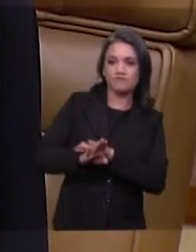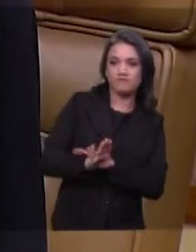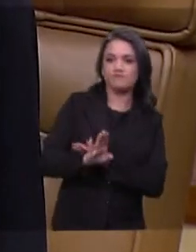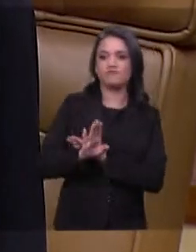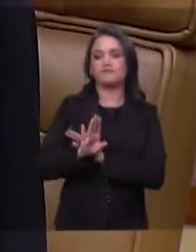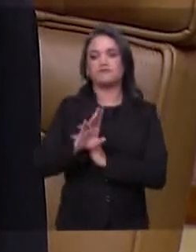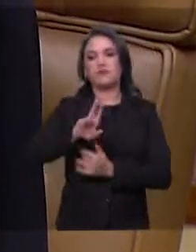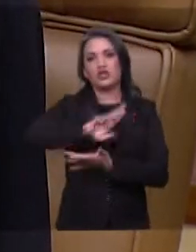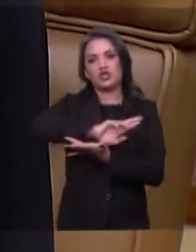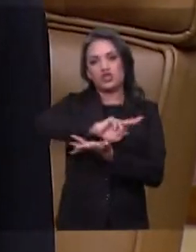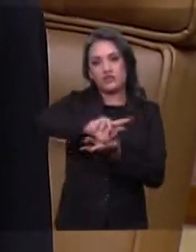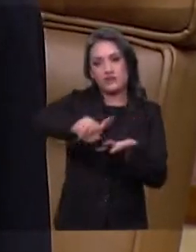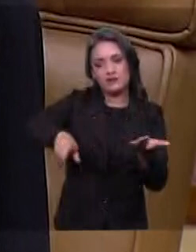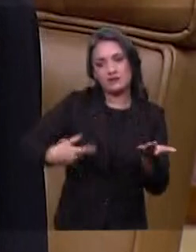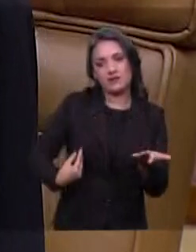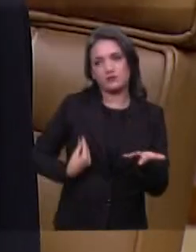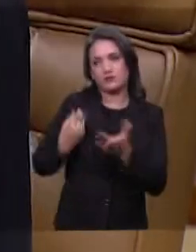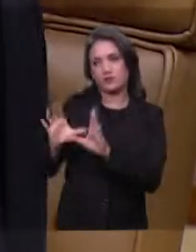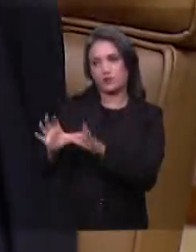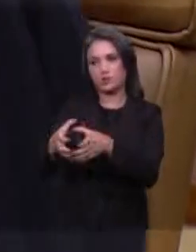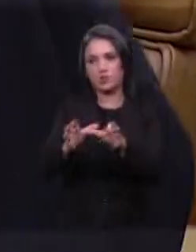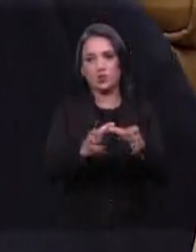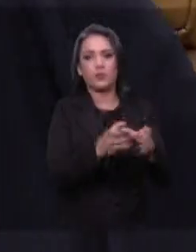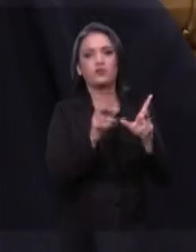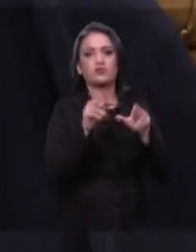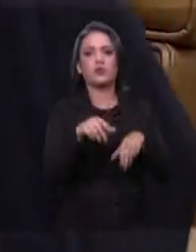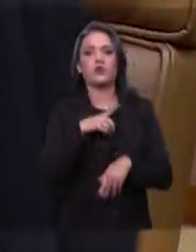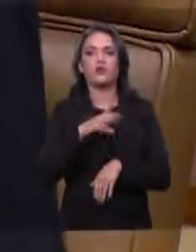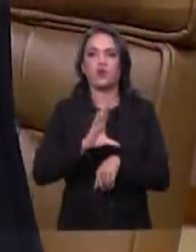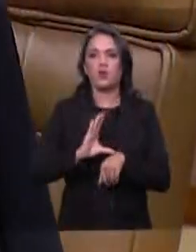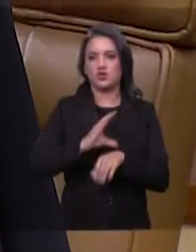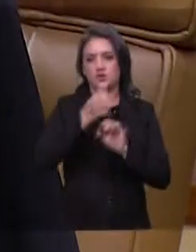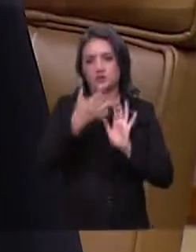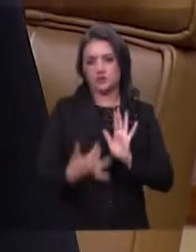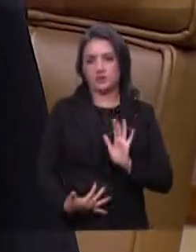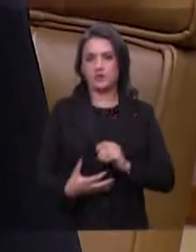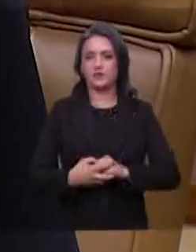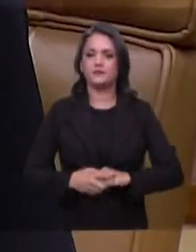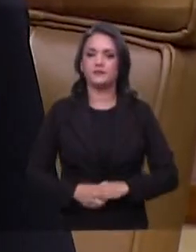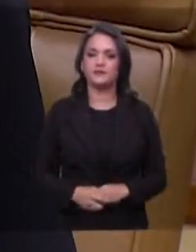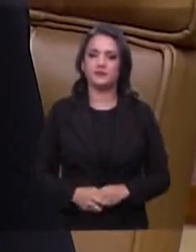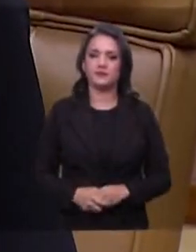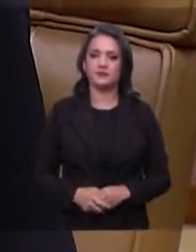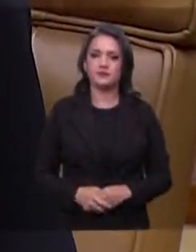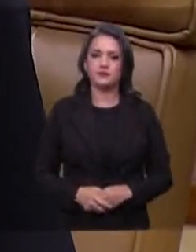a diversidade, a existência de tais grupos conforme a Constituição.